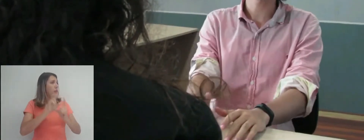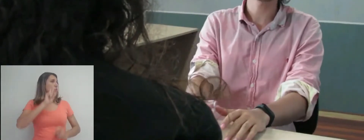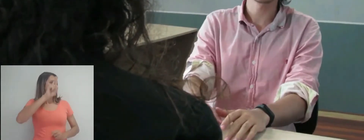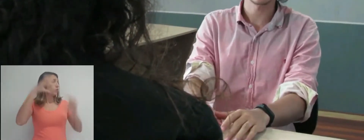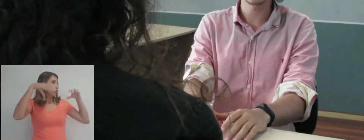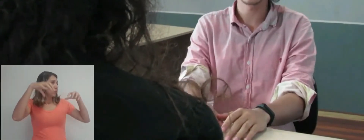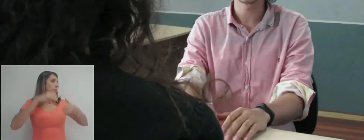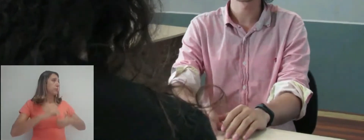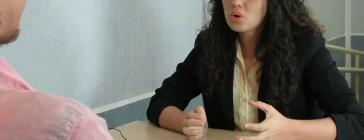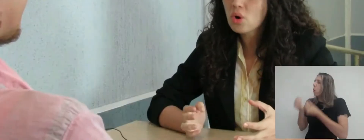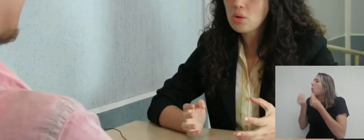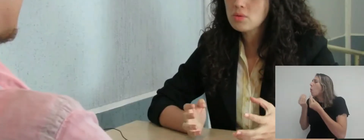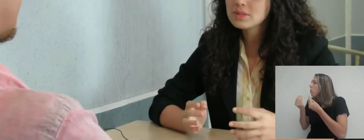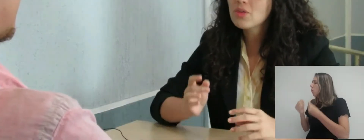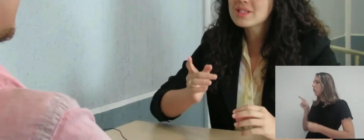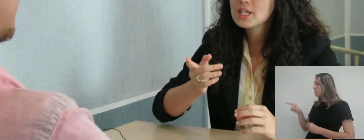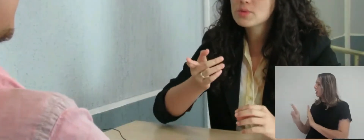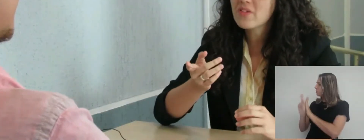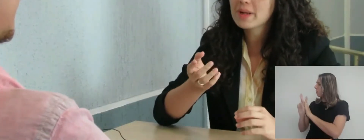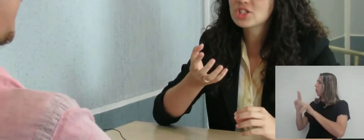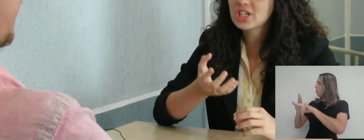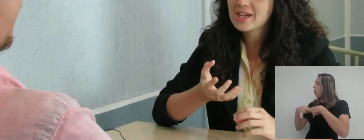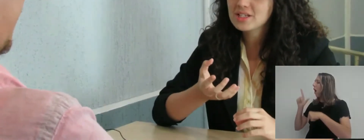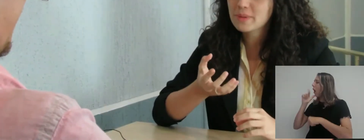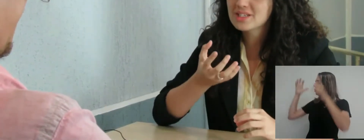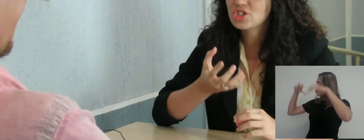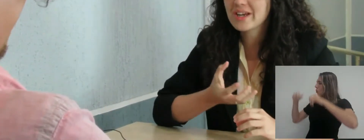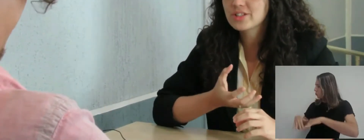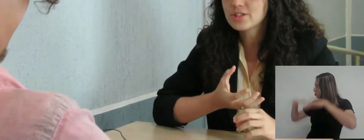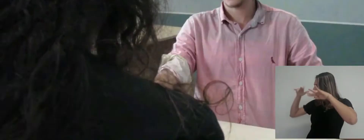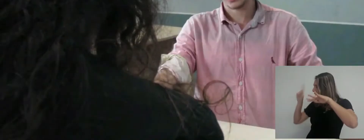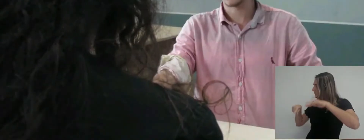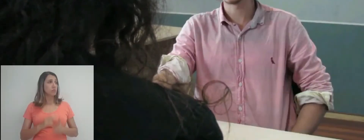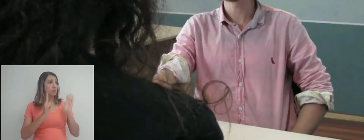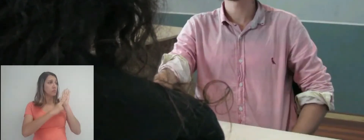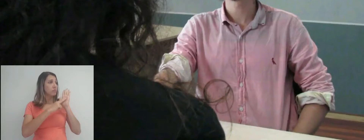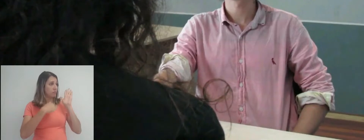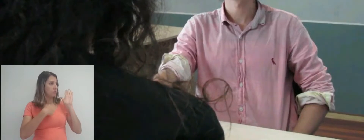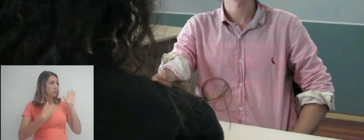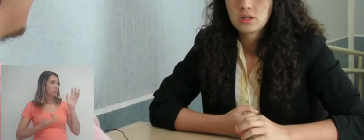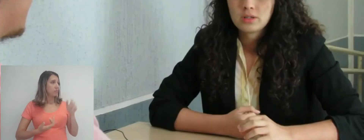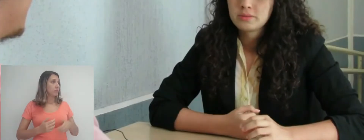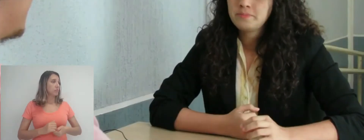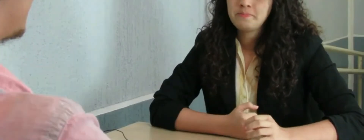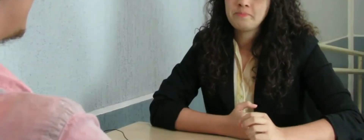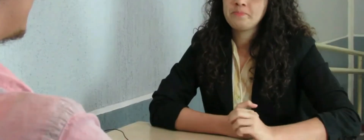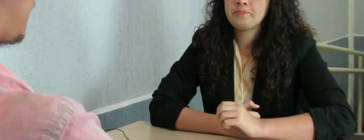também sou responsável pelas chuvas. Como? Então você é responsável pelas cheias, pelas enchentes? No fundo, sou.